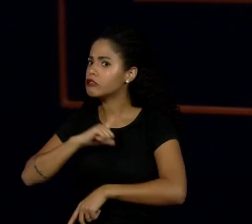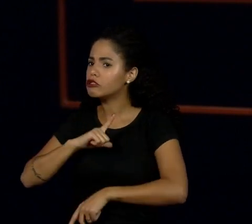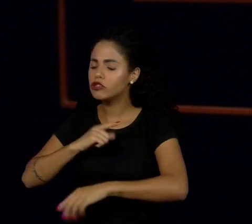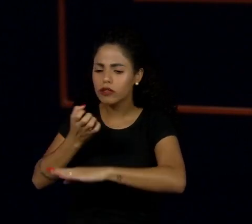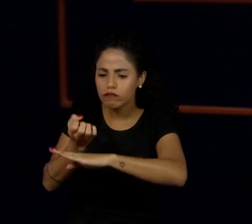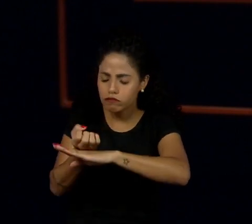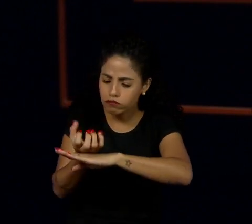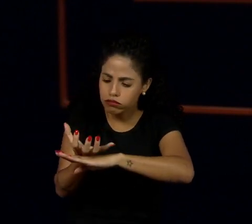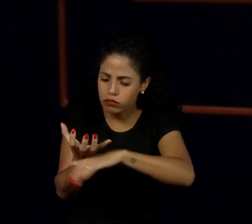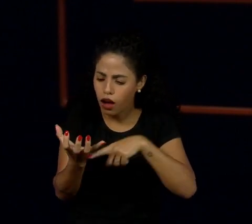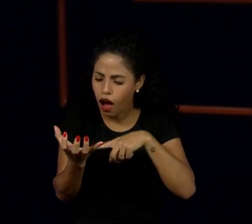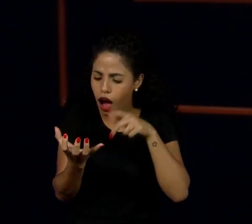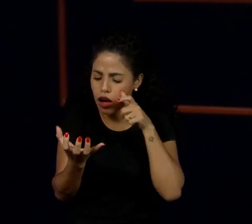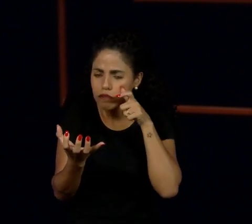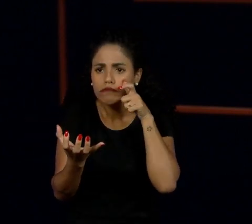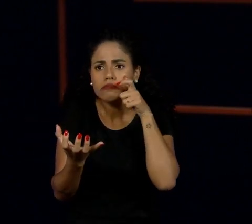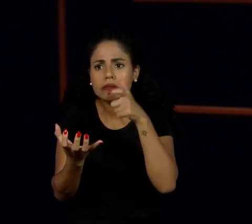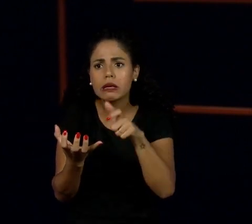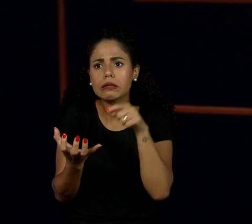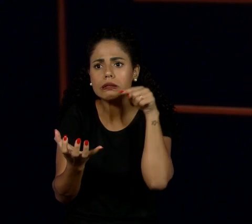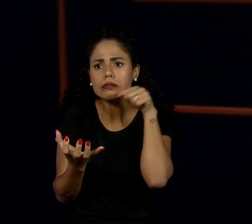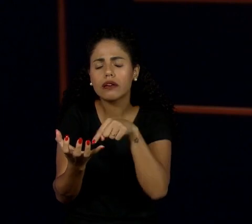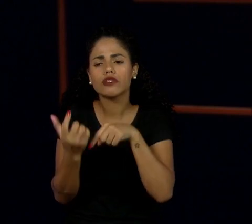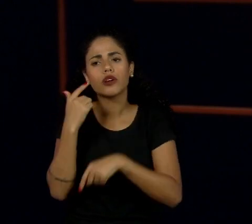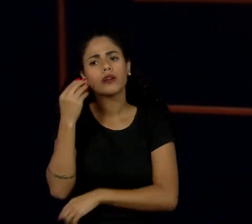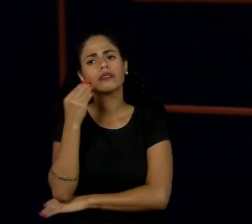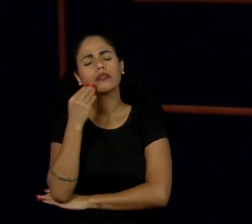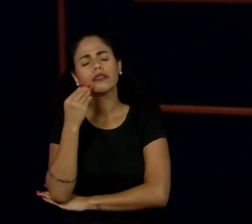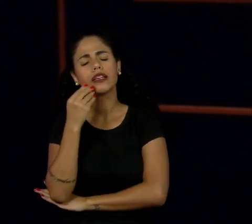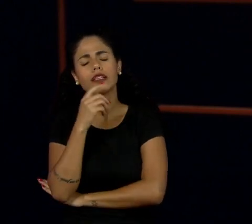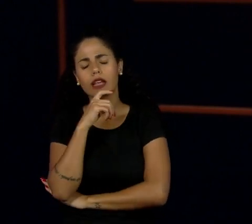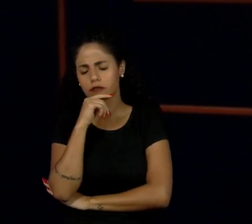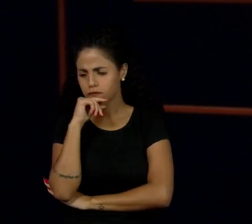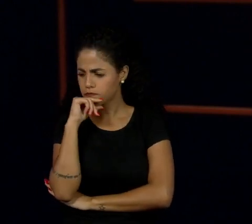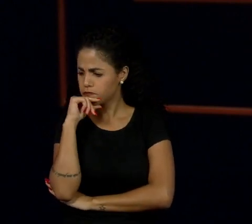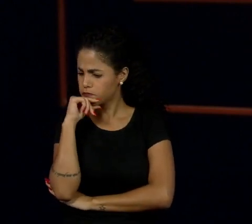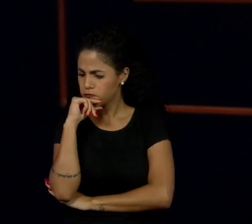por conhecer. E tentei, de algumas maneiras,